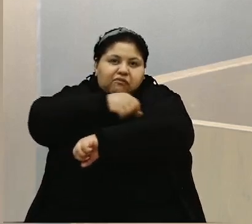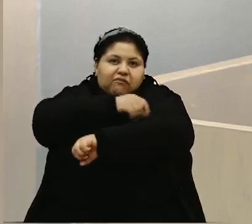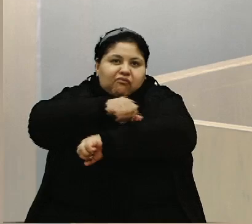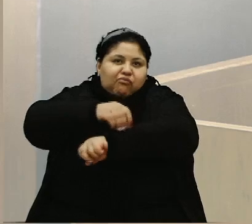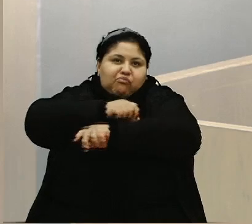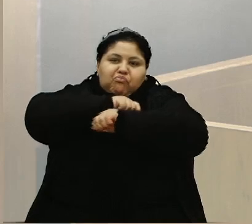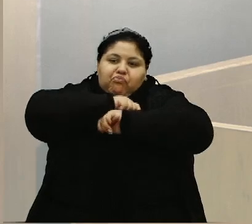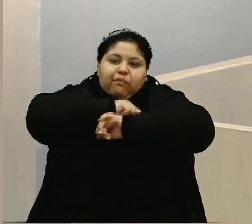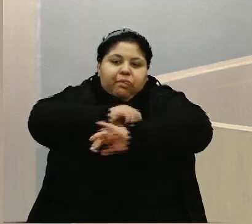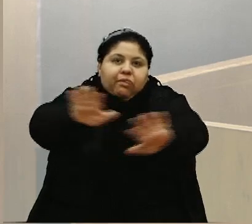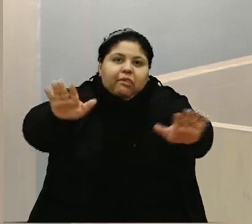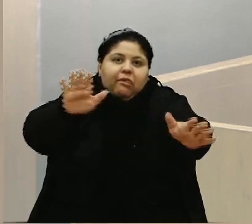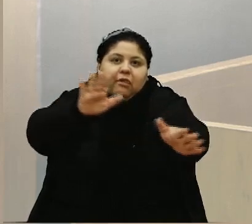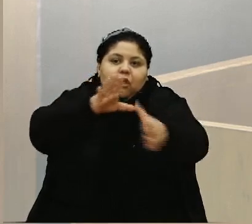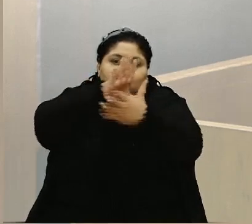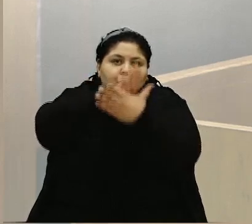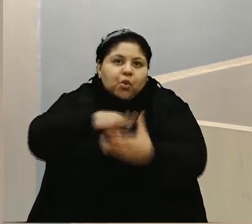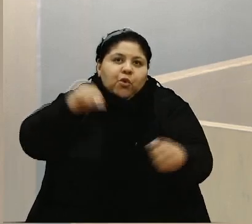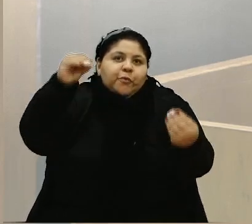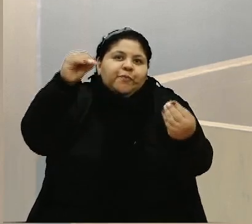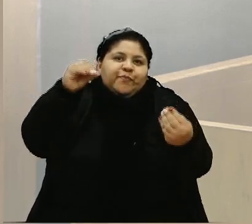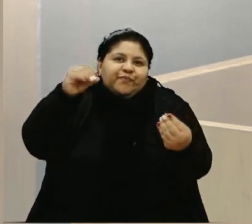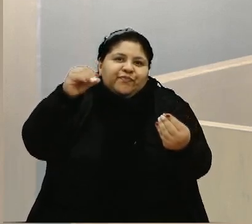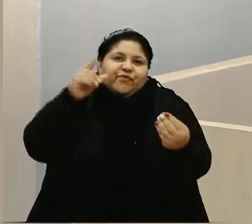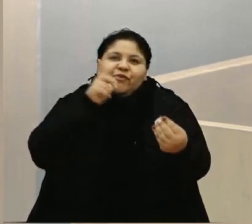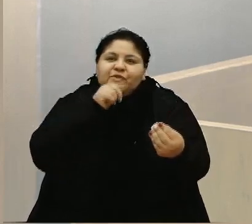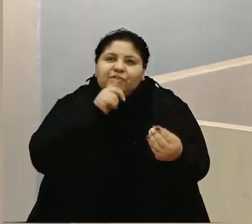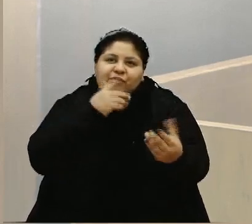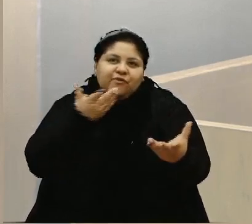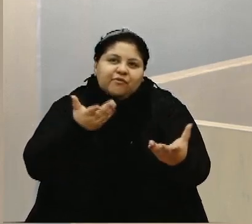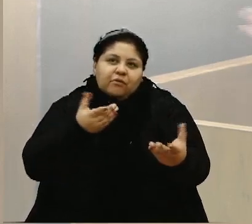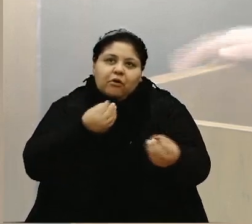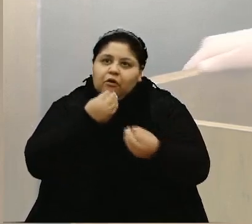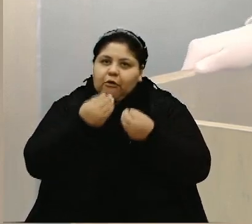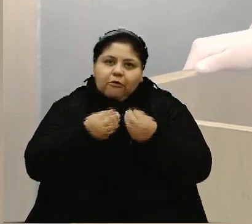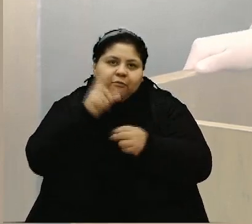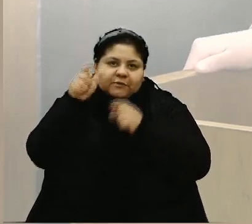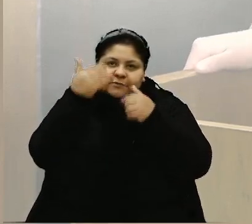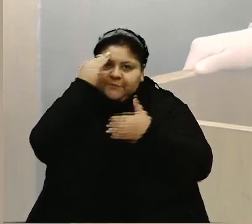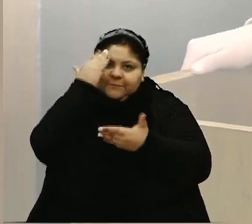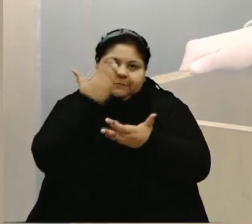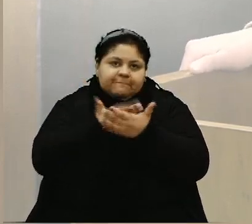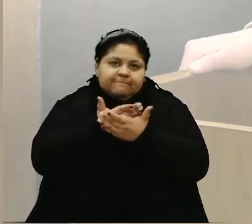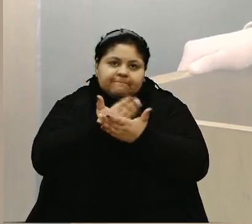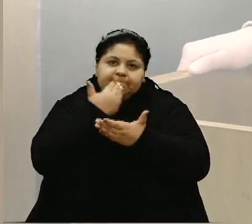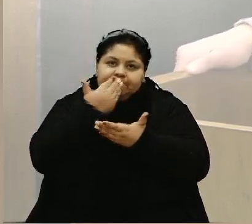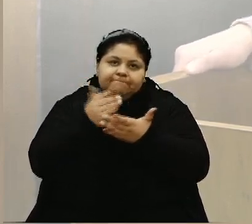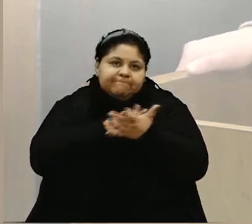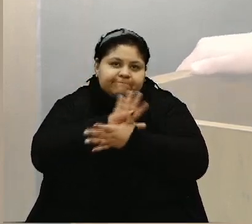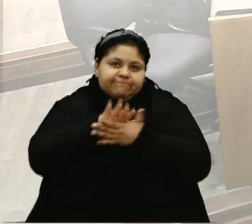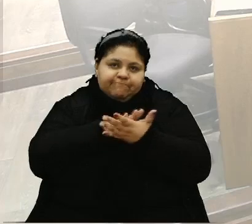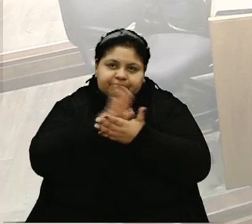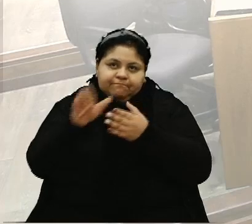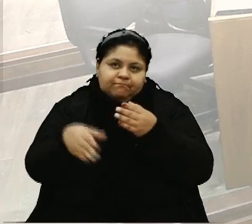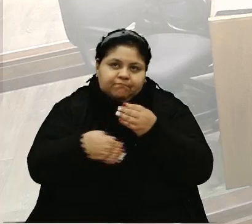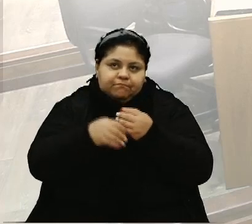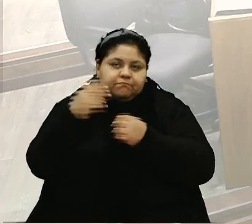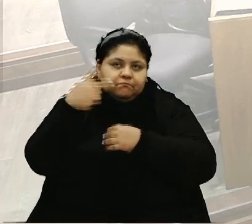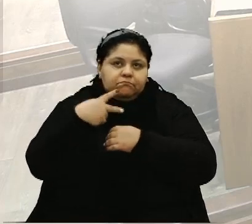eles dão para os moradores, como se os moradores tivessem que ficar agradecidos e não cobrar mais nada. Seu à parte, vereadora Rose.